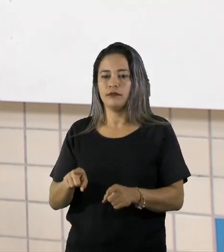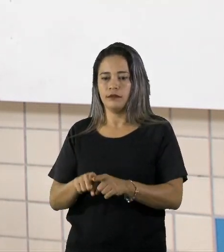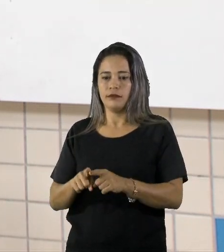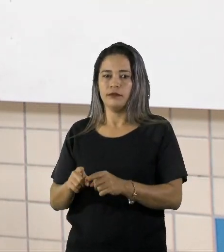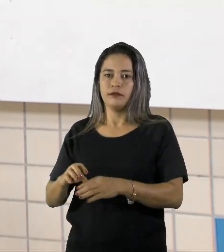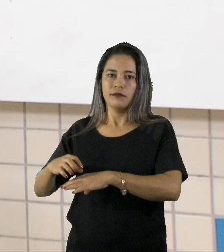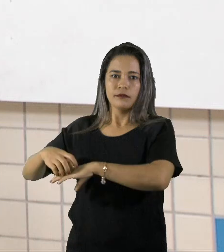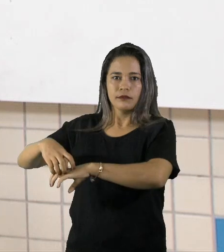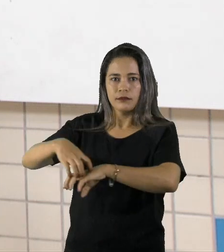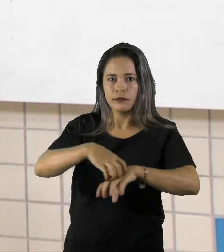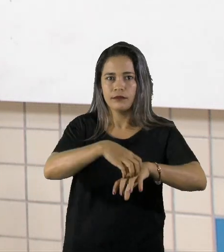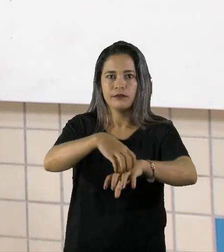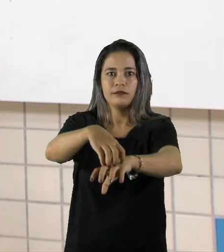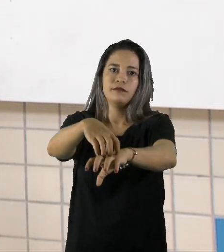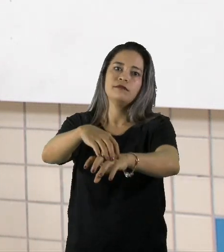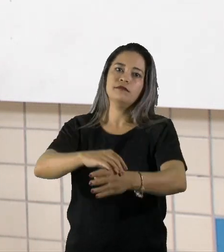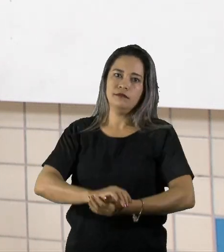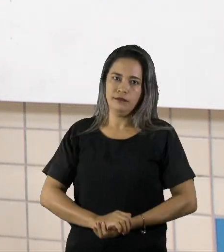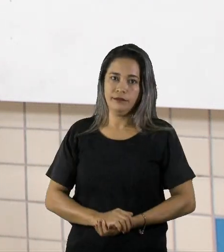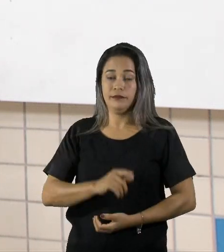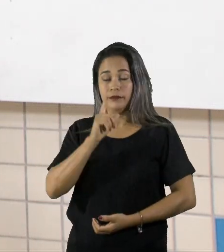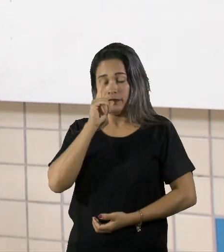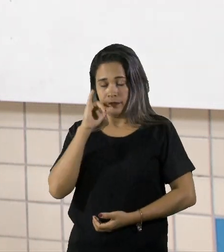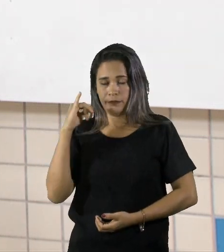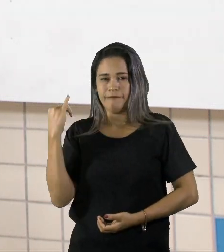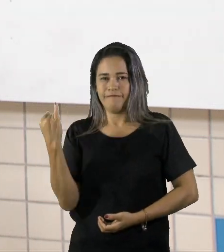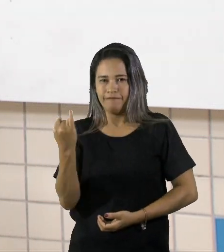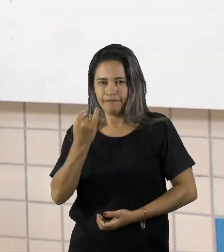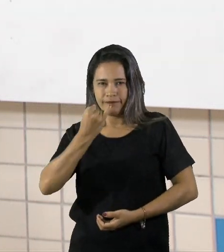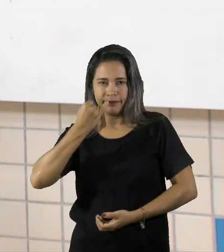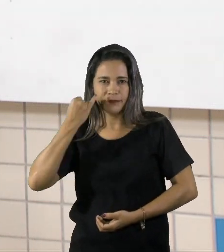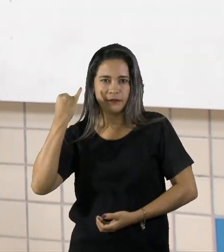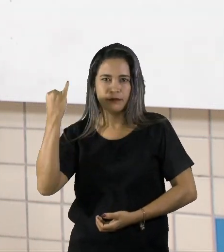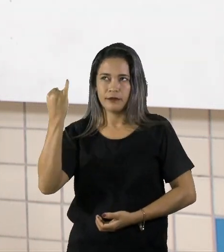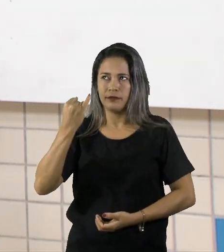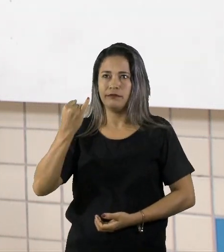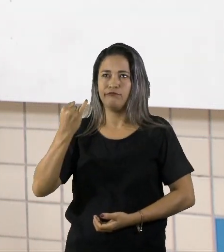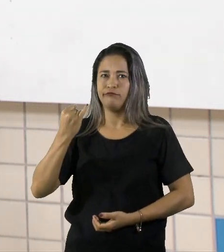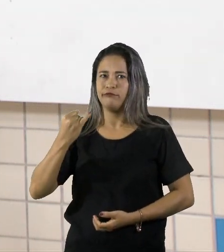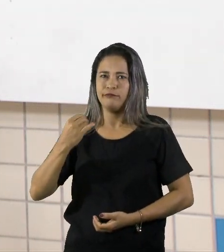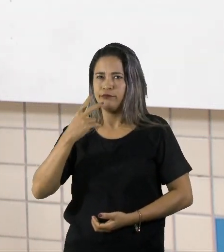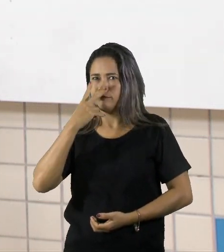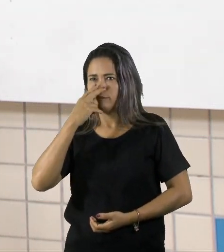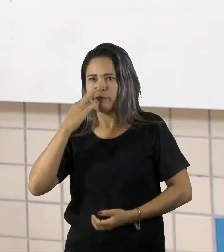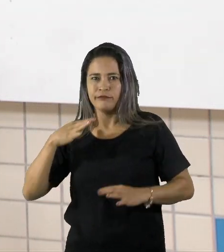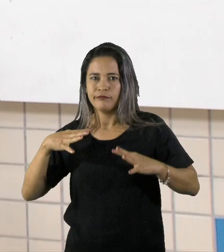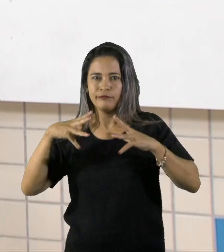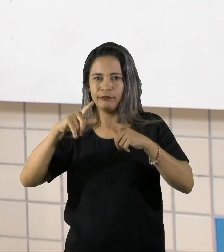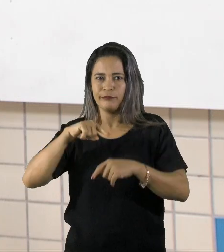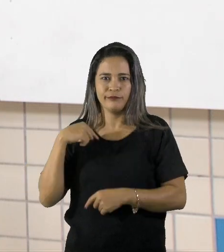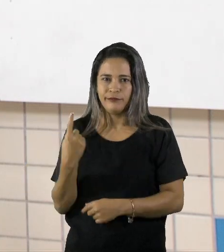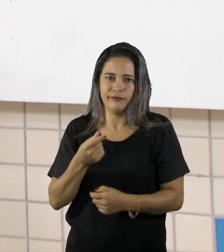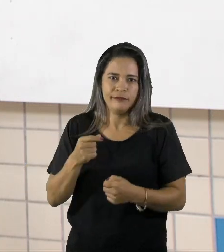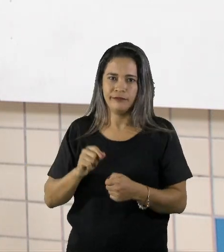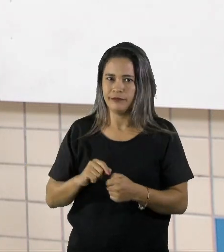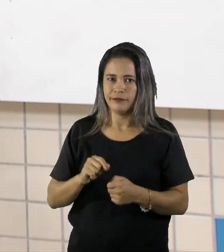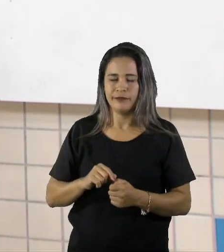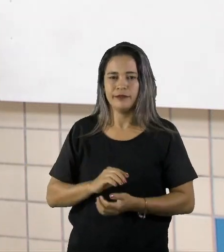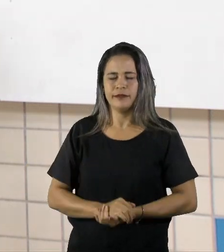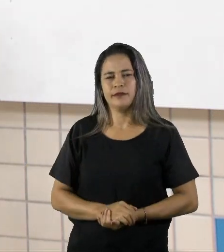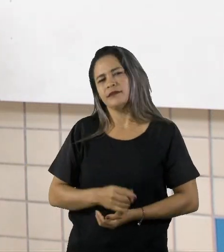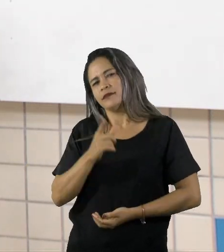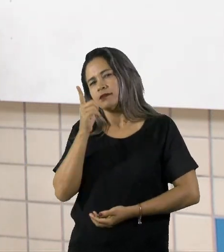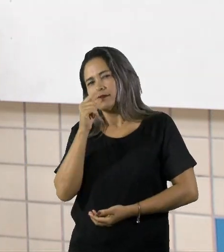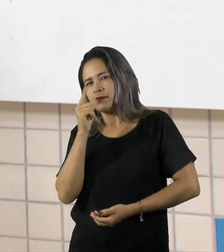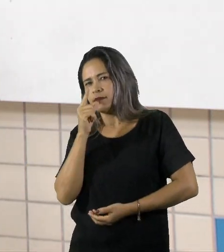transporte. Então, enfim, a água é importante para praticamente tudo que nós fazemos, E essa água,